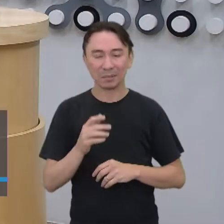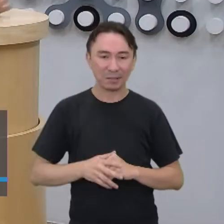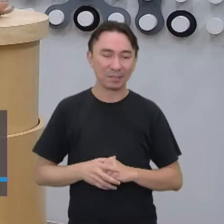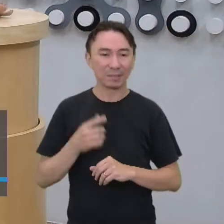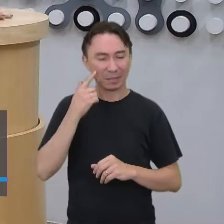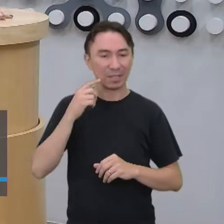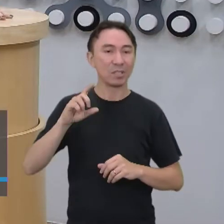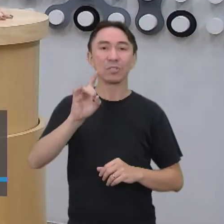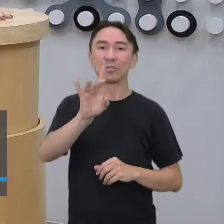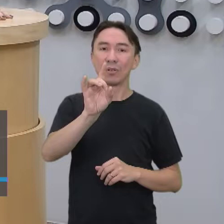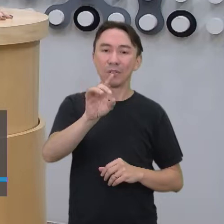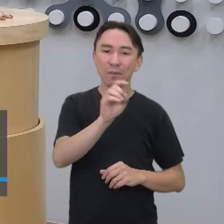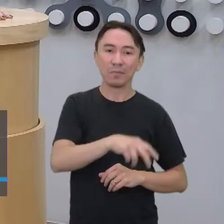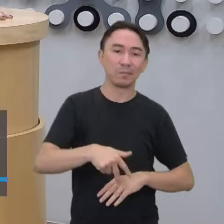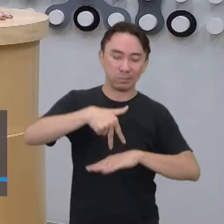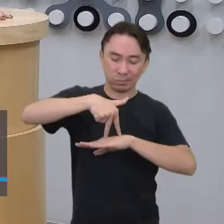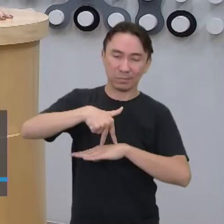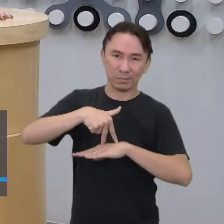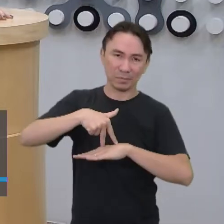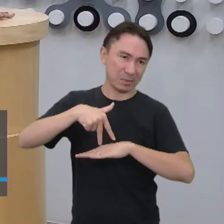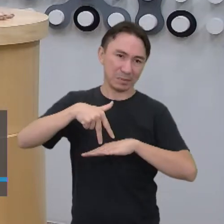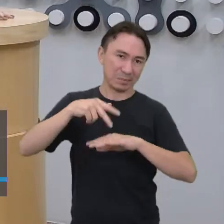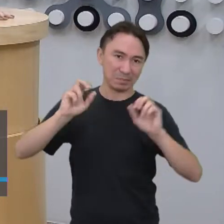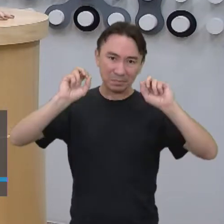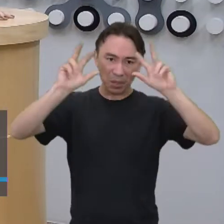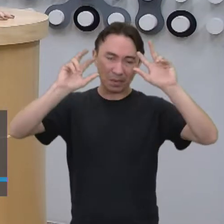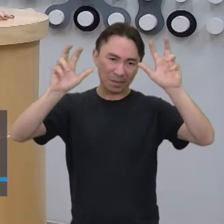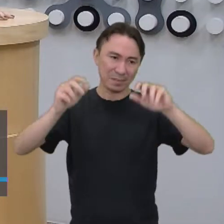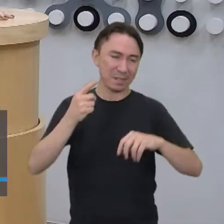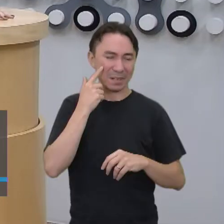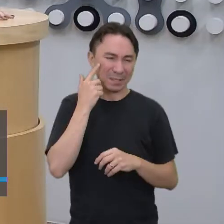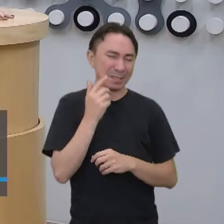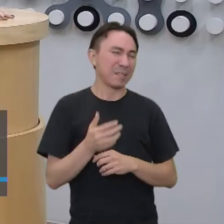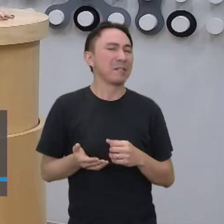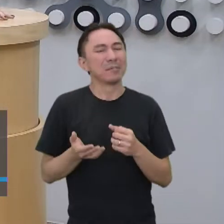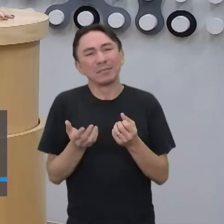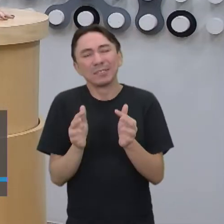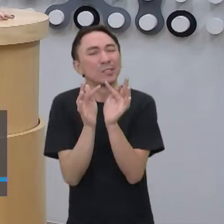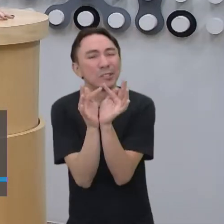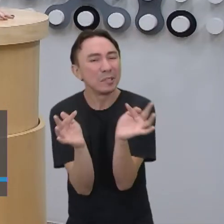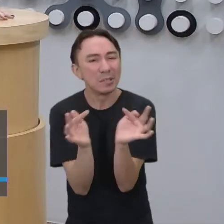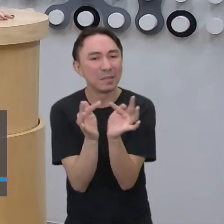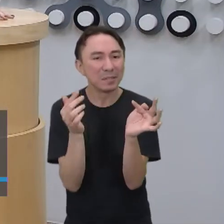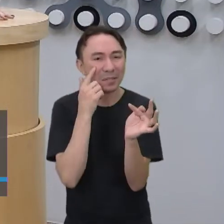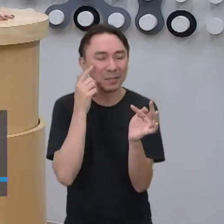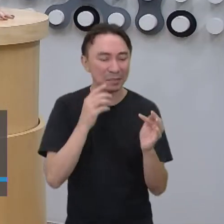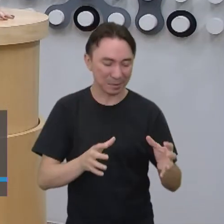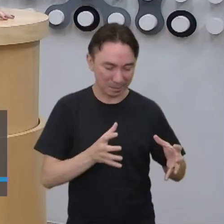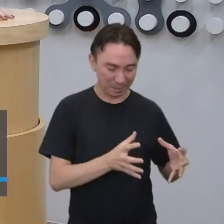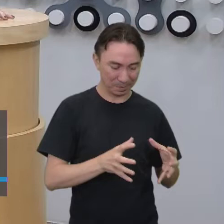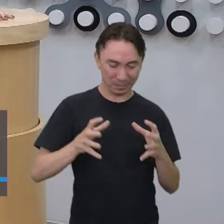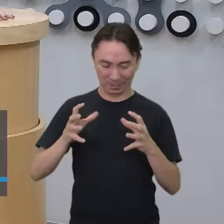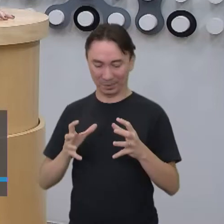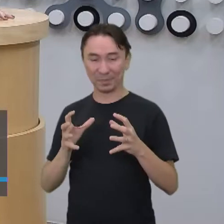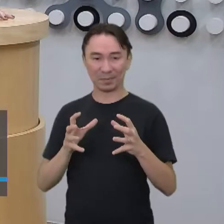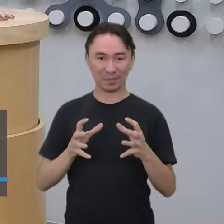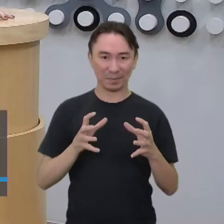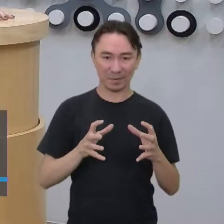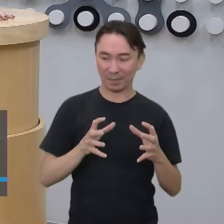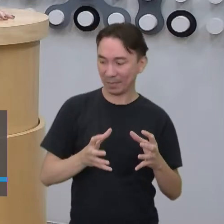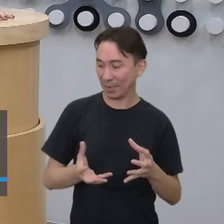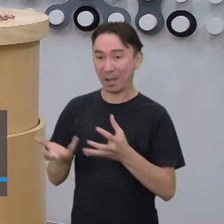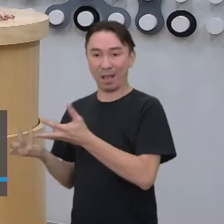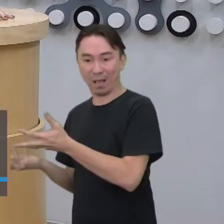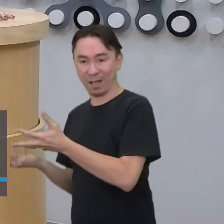olha, vamos começar de uma dificuldade bem pequena, bem básica. E ela, segura a bola. Eu dei um pré esportivo. Joga pro lado e joga pra